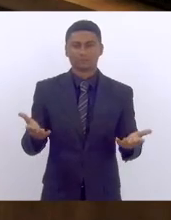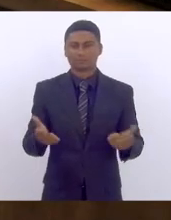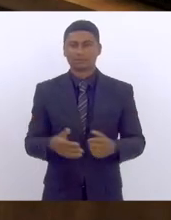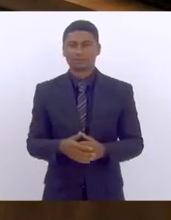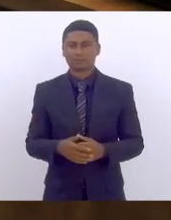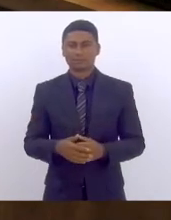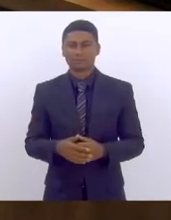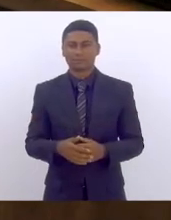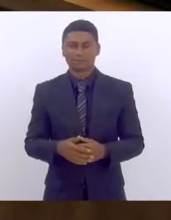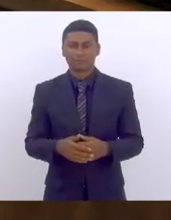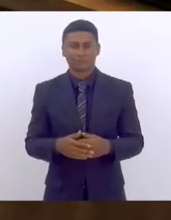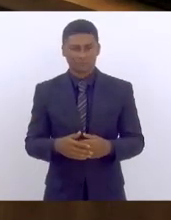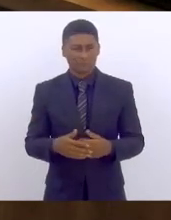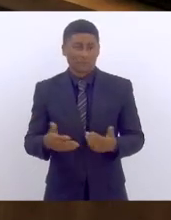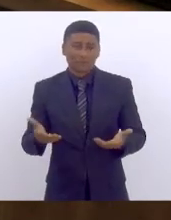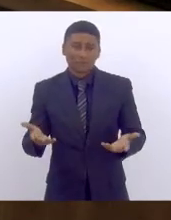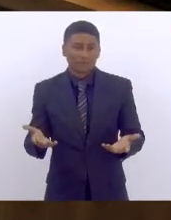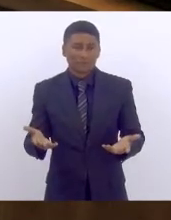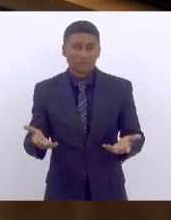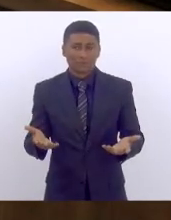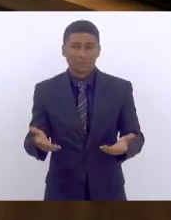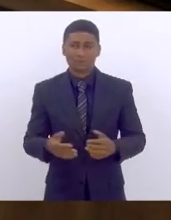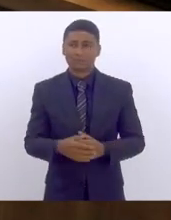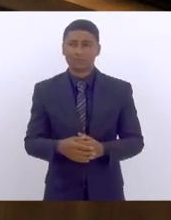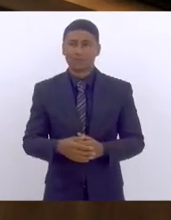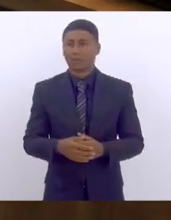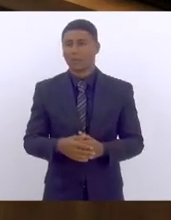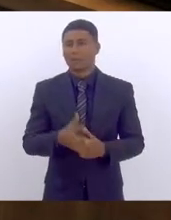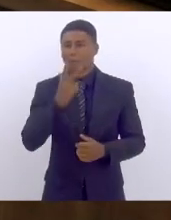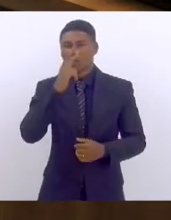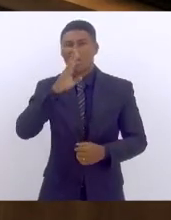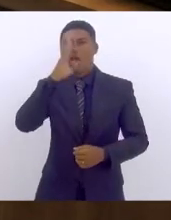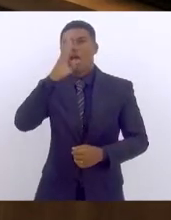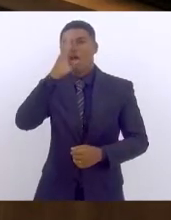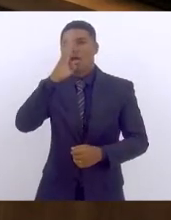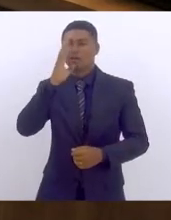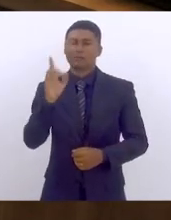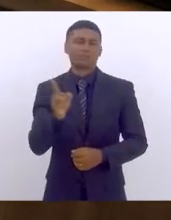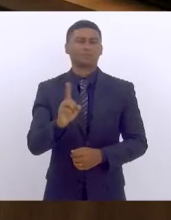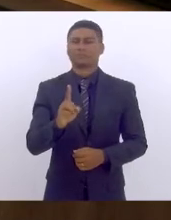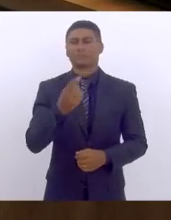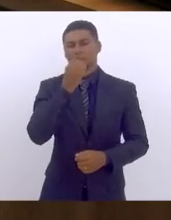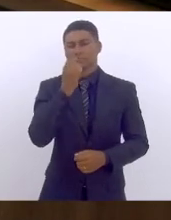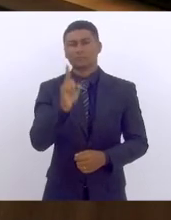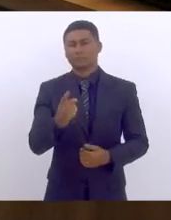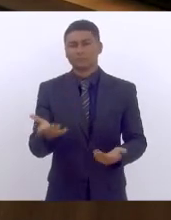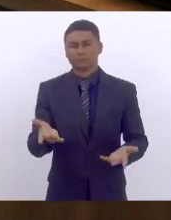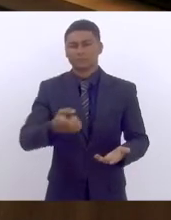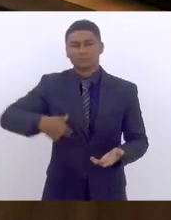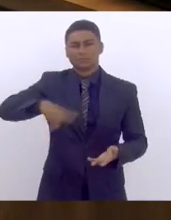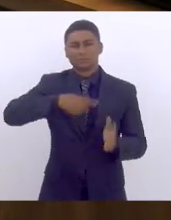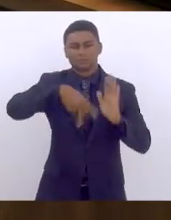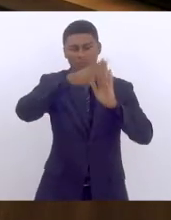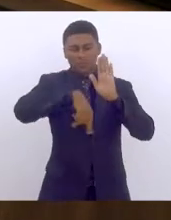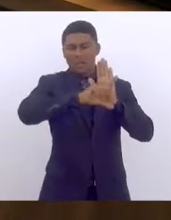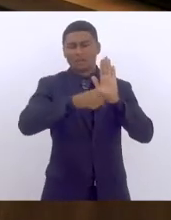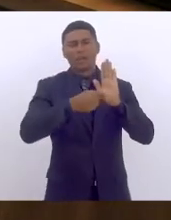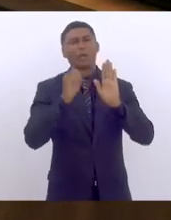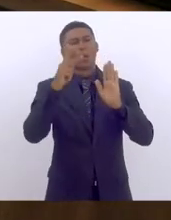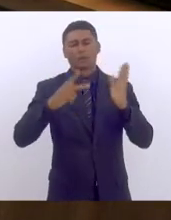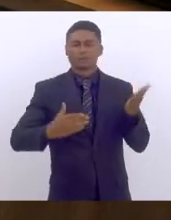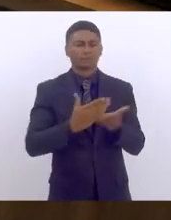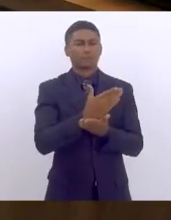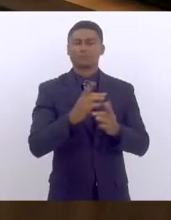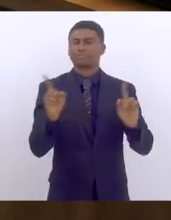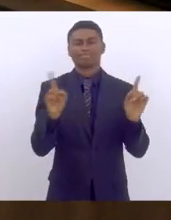com oscilação. Então, seria muito imprudente da nossa parte fazer prosperar um projeto como esse